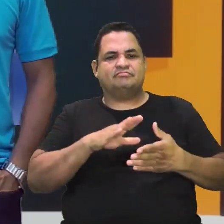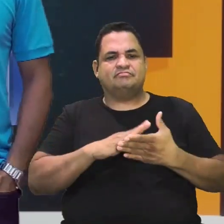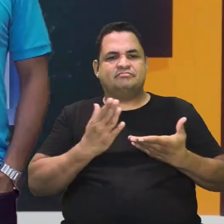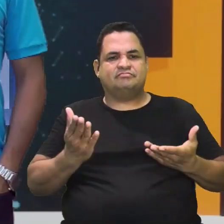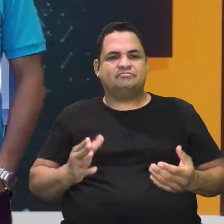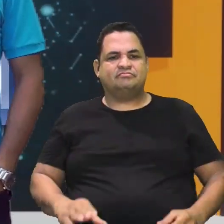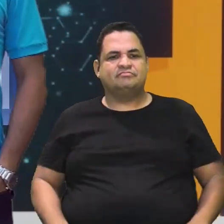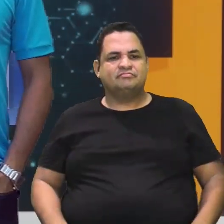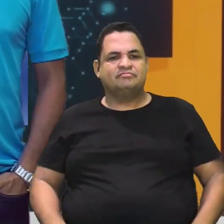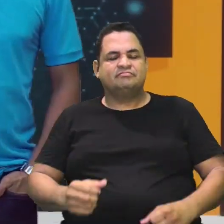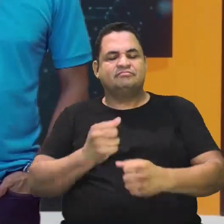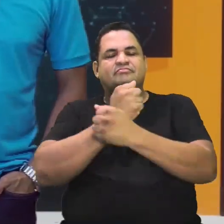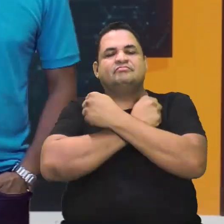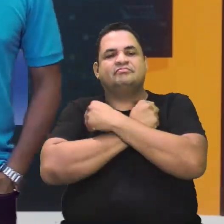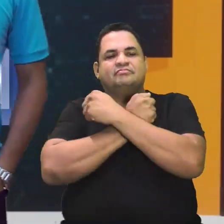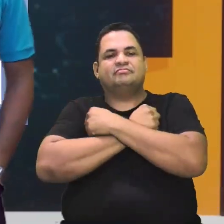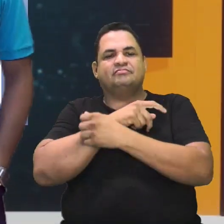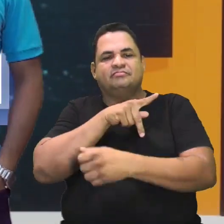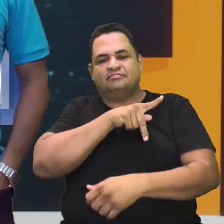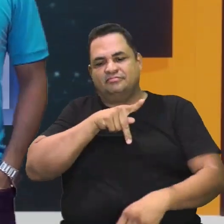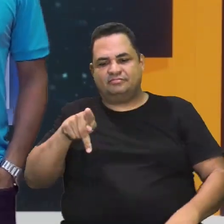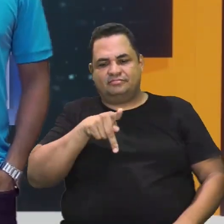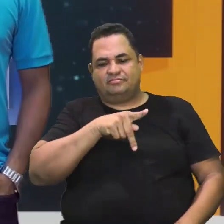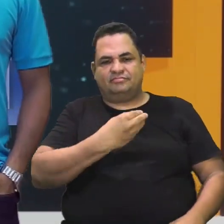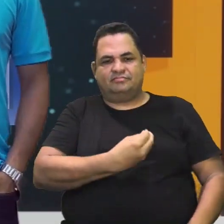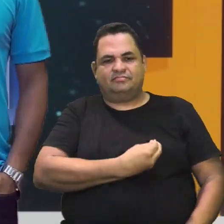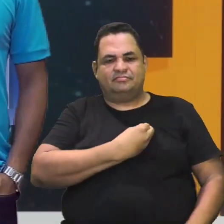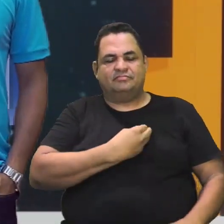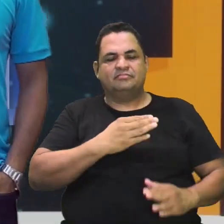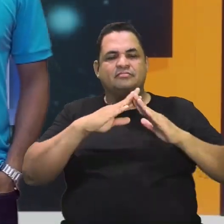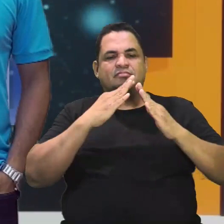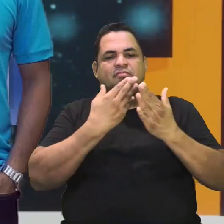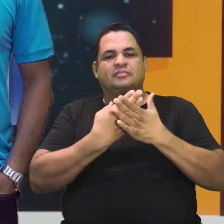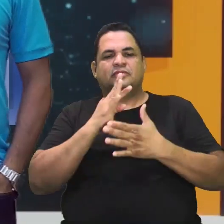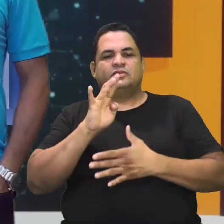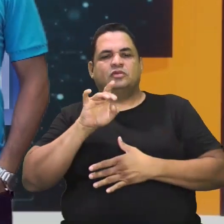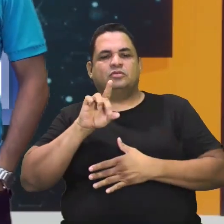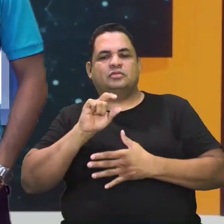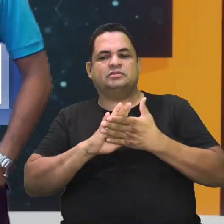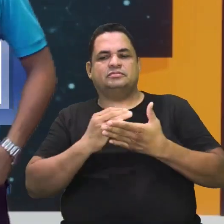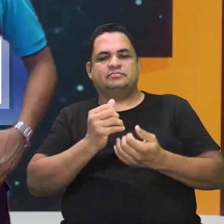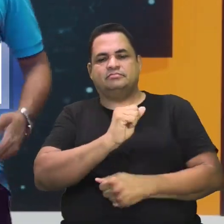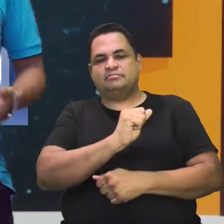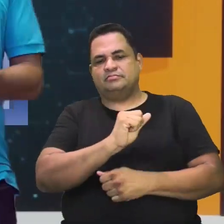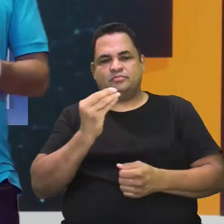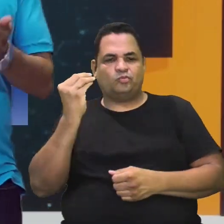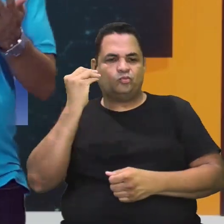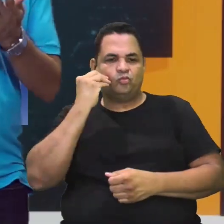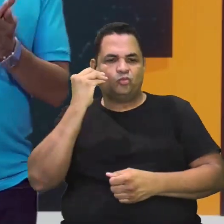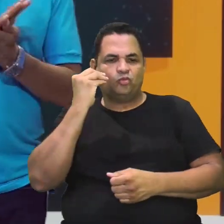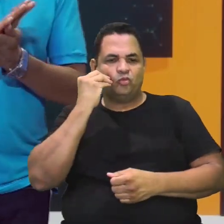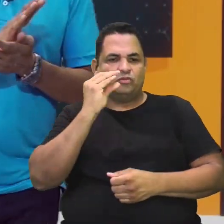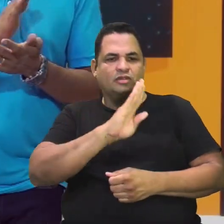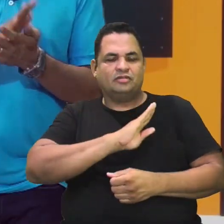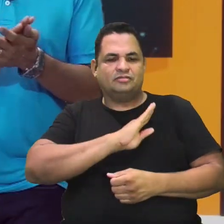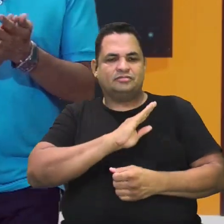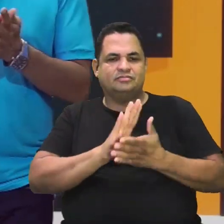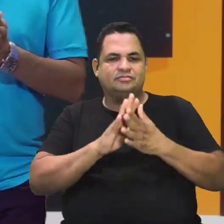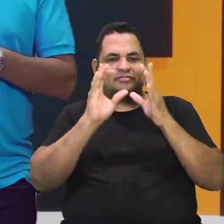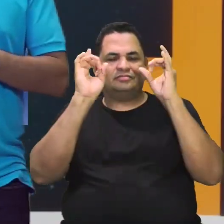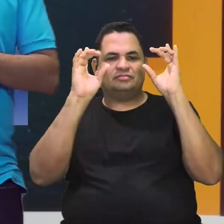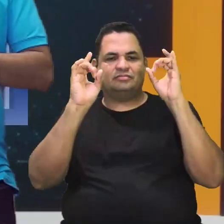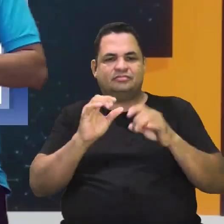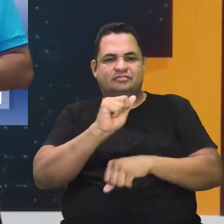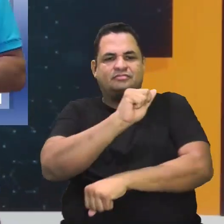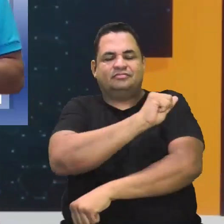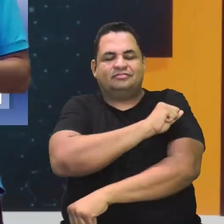enfim, tá? Então, aquele abraço aos professores presenciais da Escola Tubarão e beijo no coração de todos os alunos, em especial